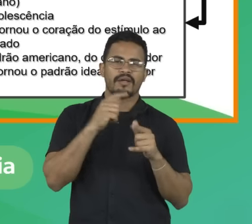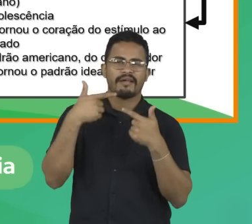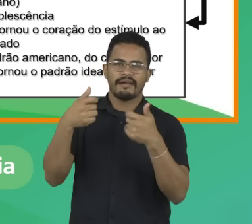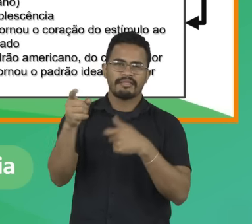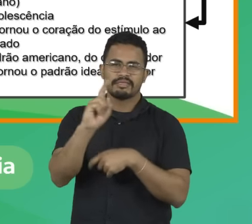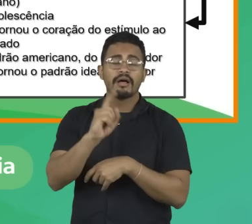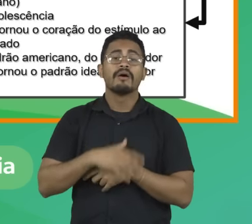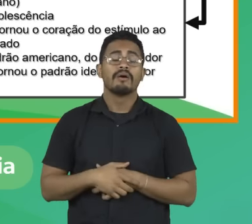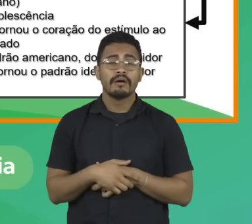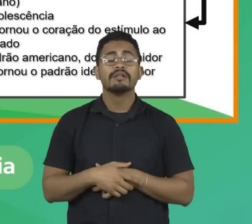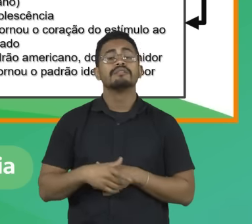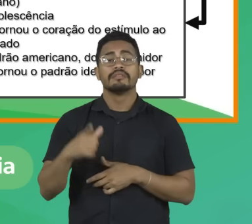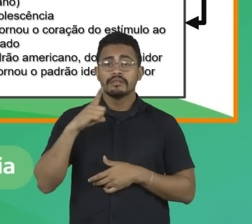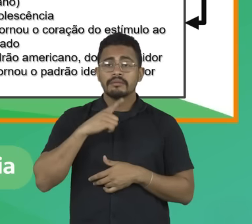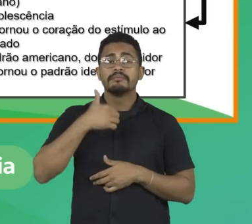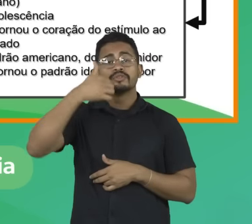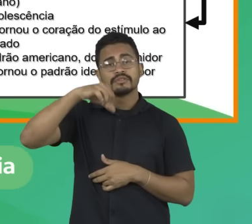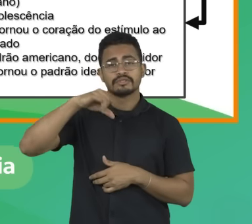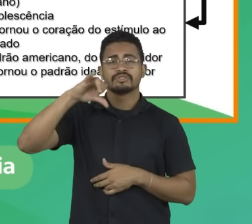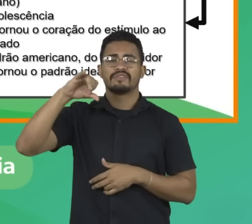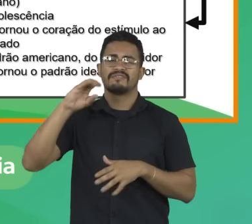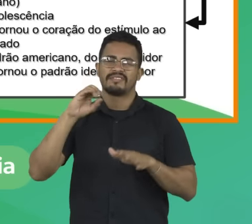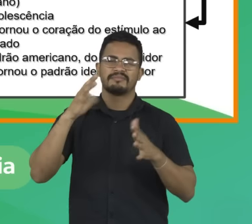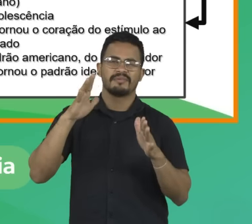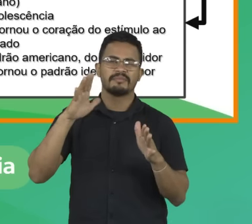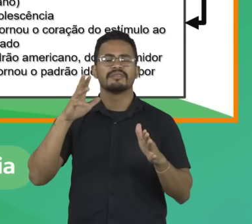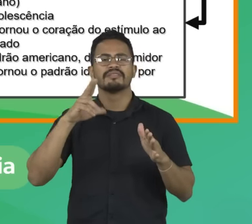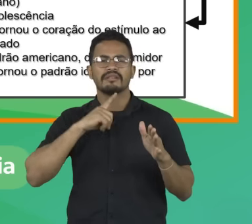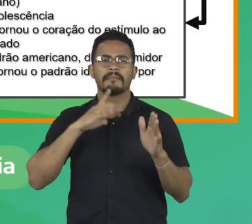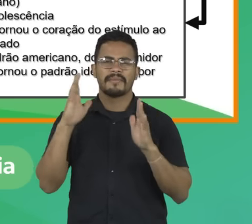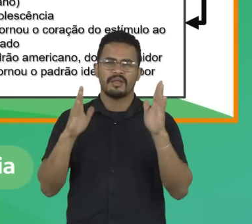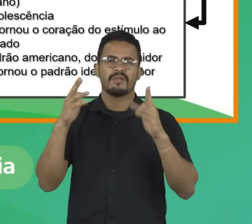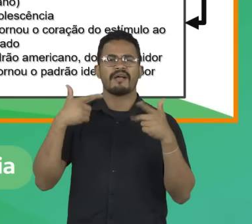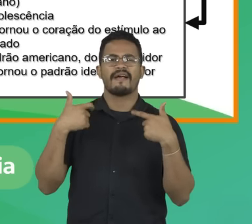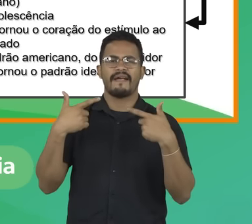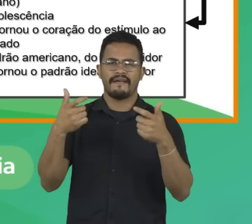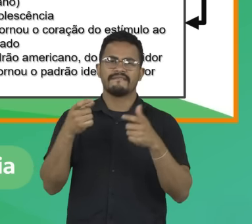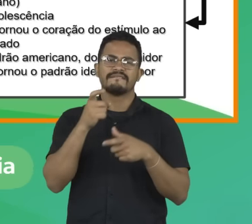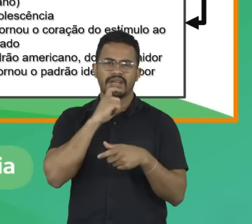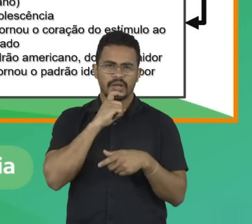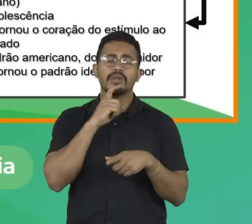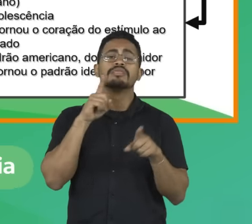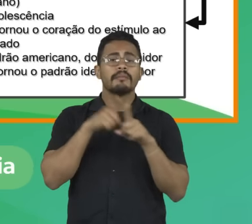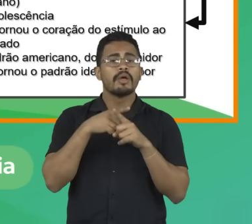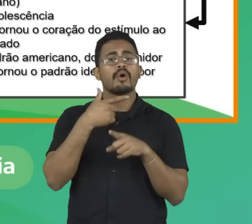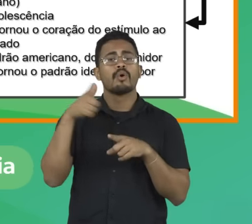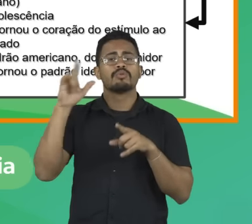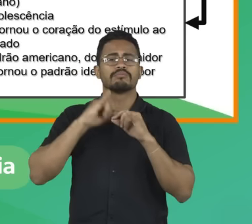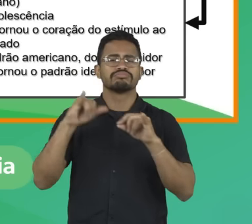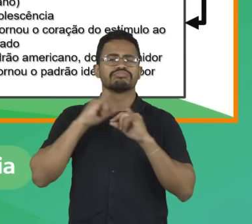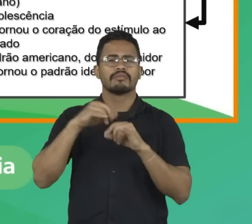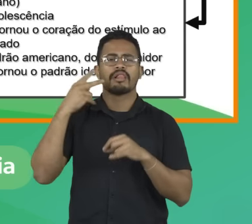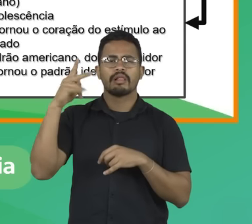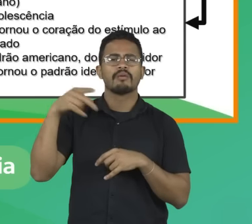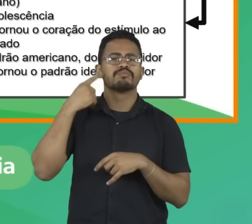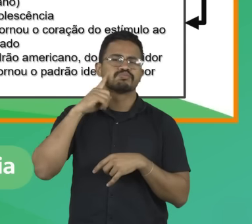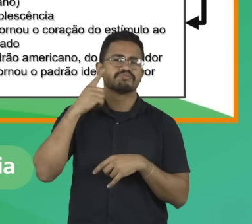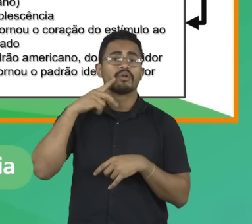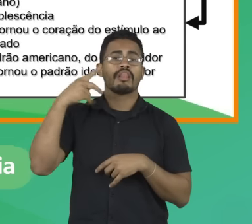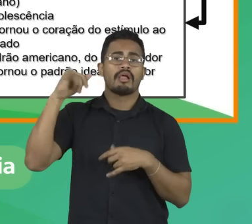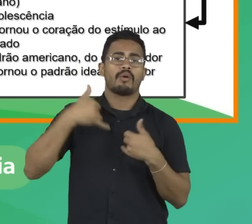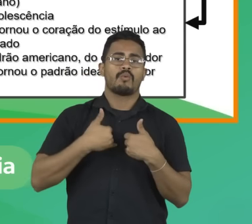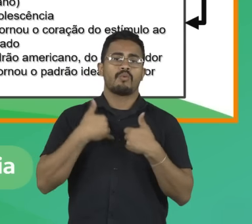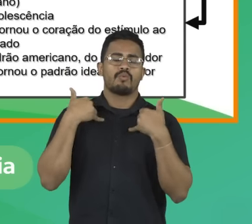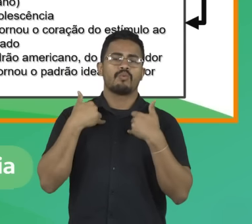90, ali com o período de Guerra Fria, que também foi outra propaganda norte-americana para o orgulho norte-americano. Como assim?